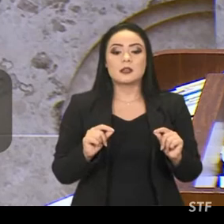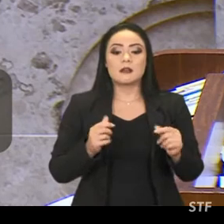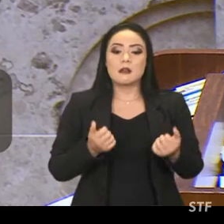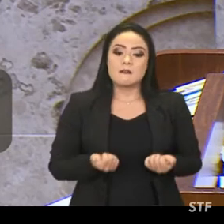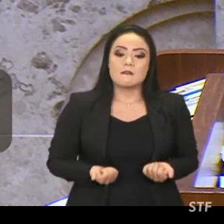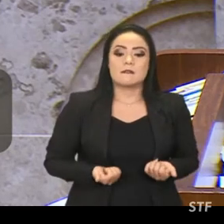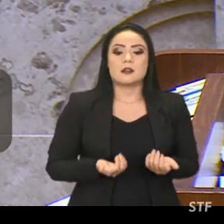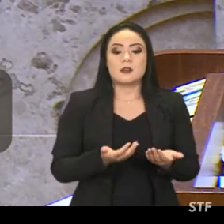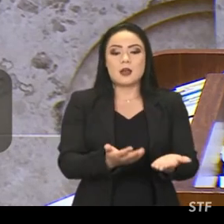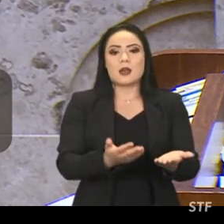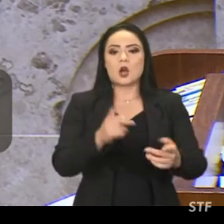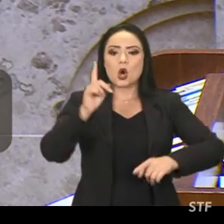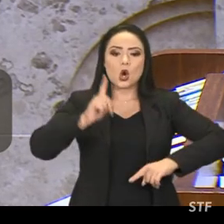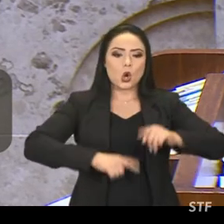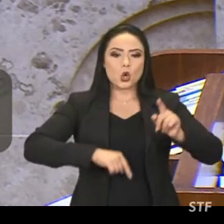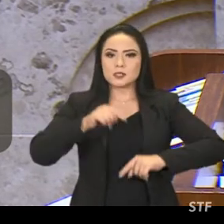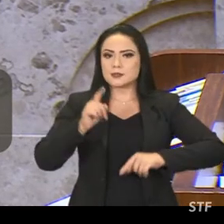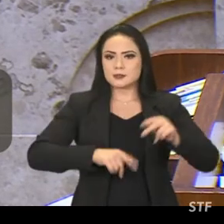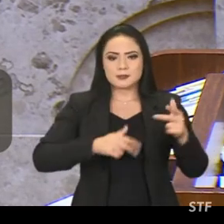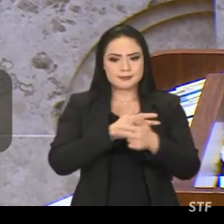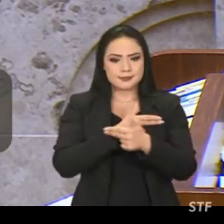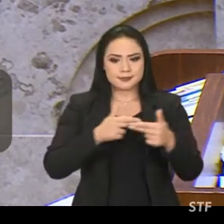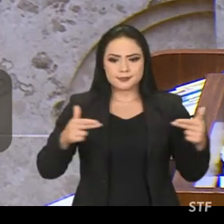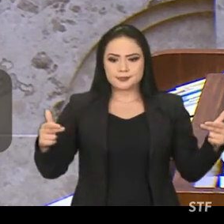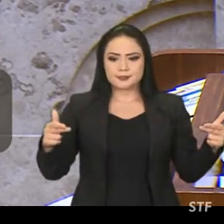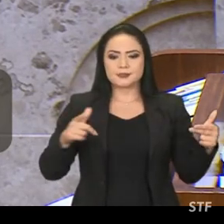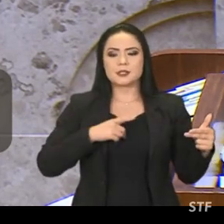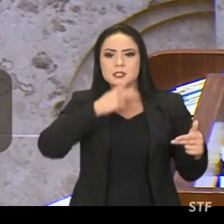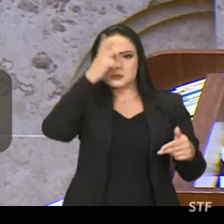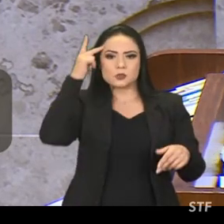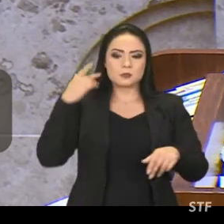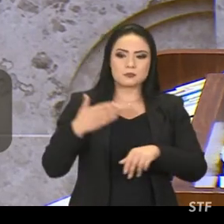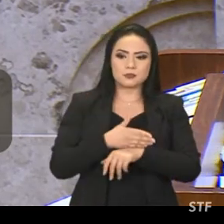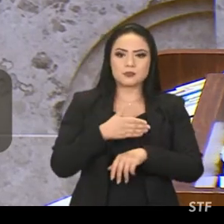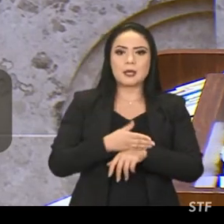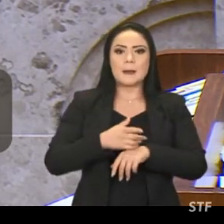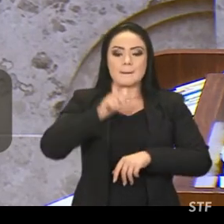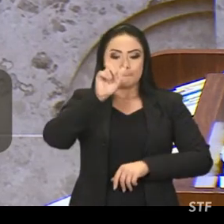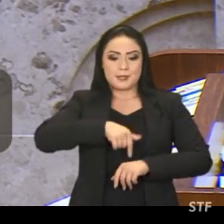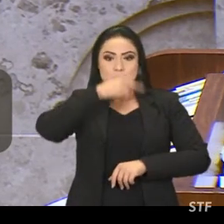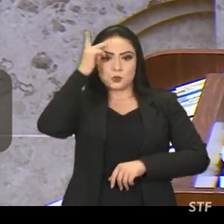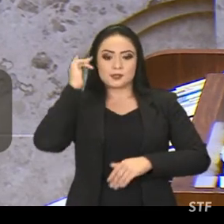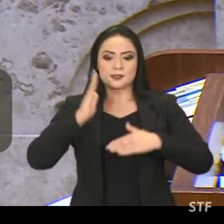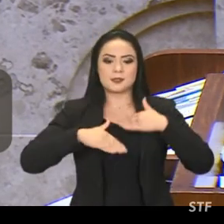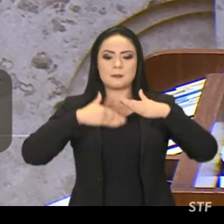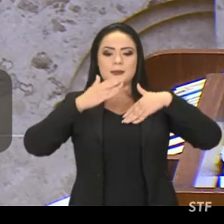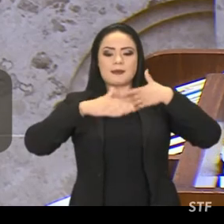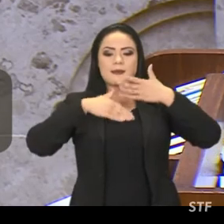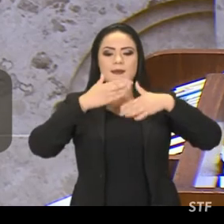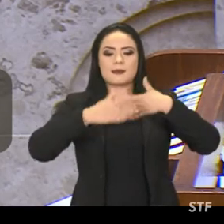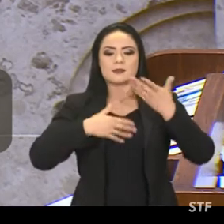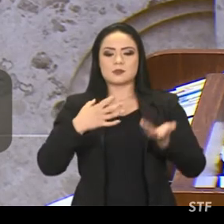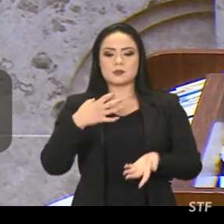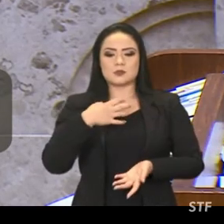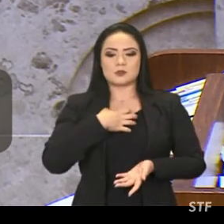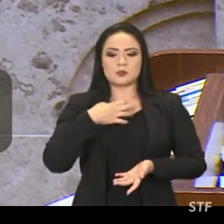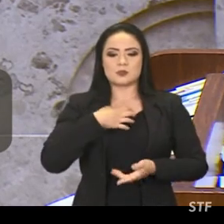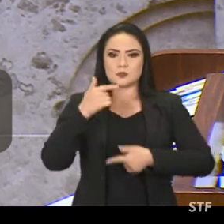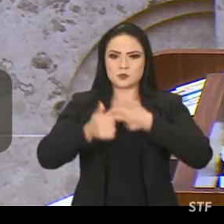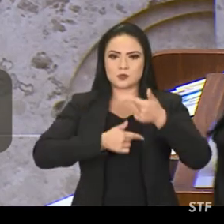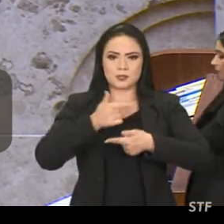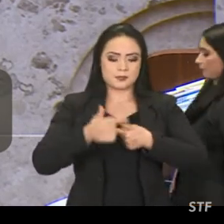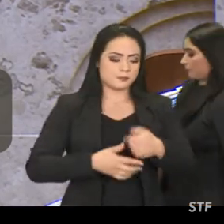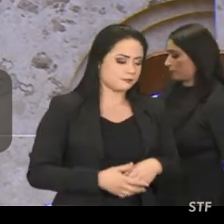meios materiais para que os membros possam desempenhar as suas funções, tendo em